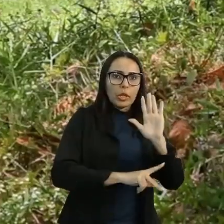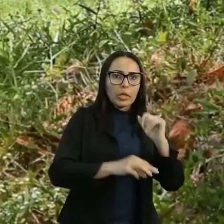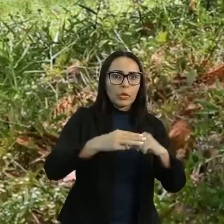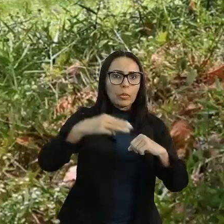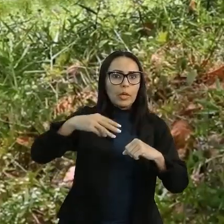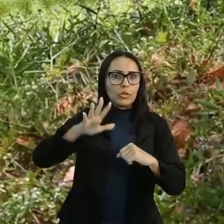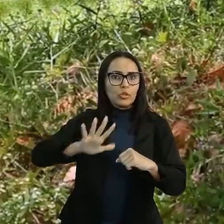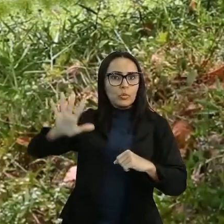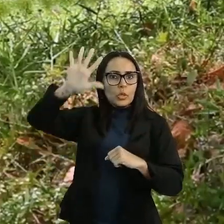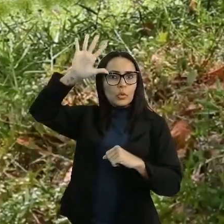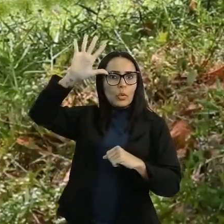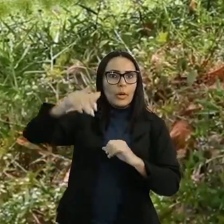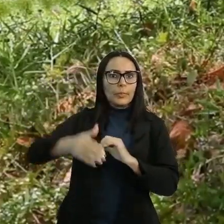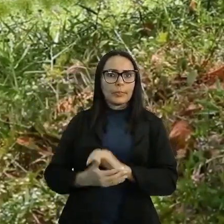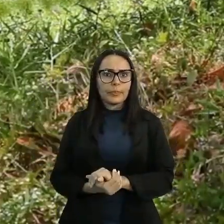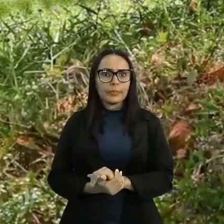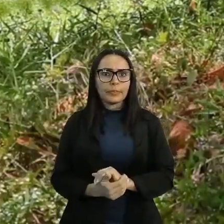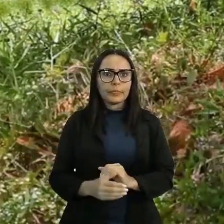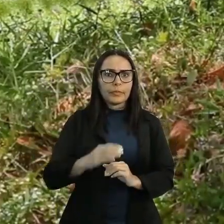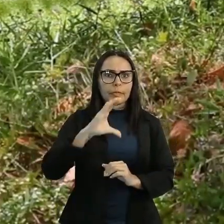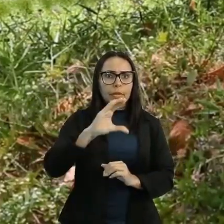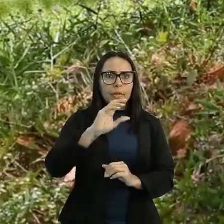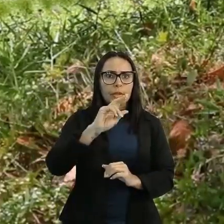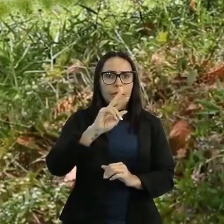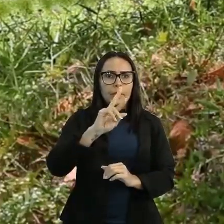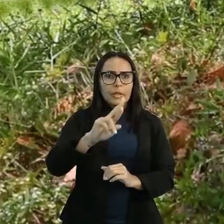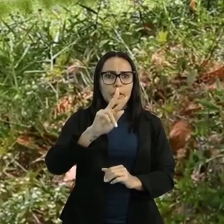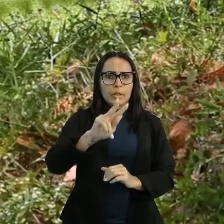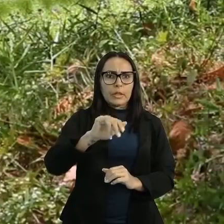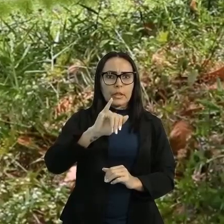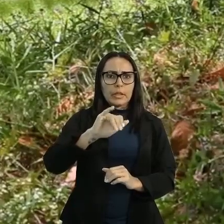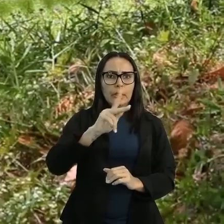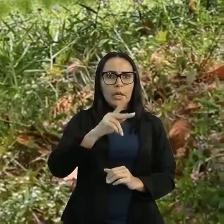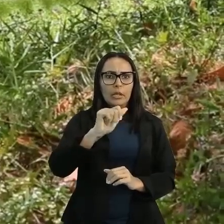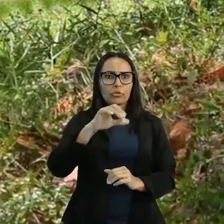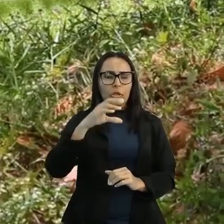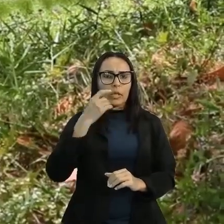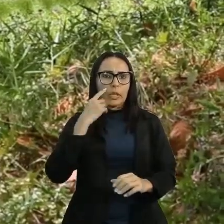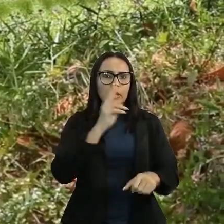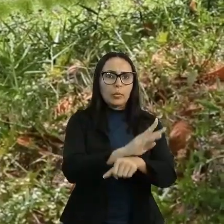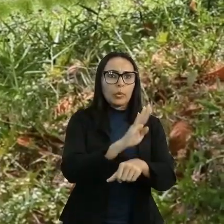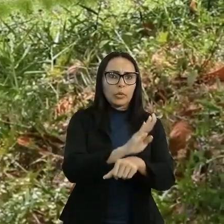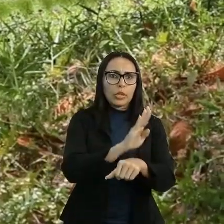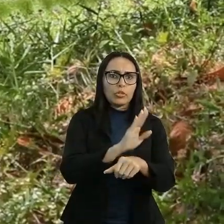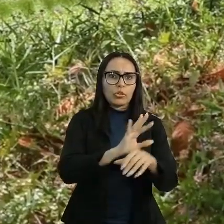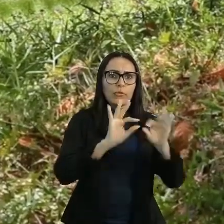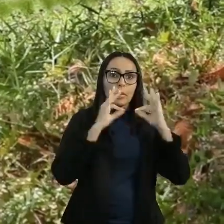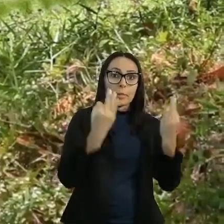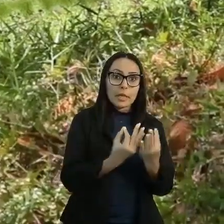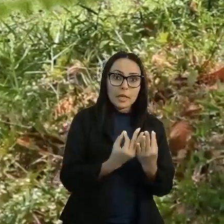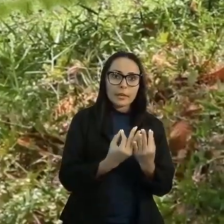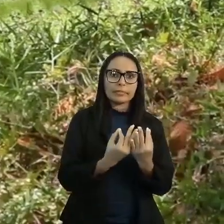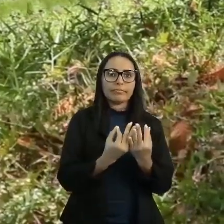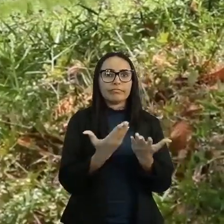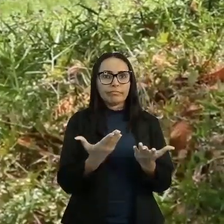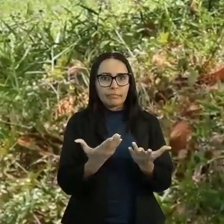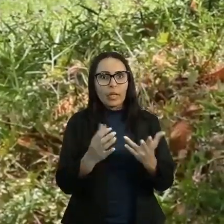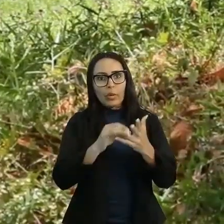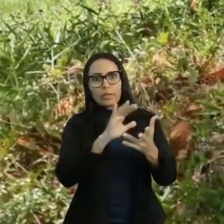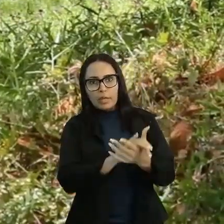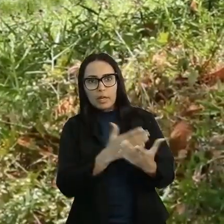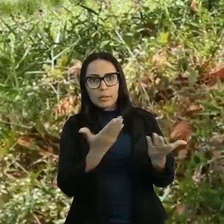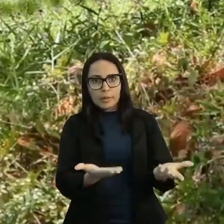apertava. Então eu identifiquei os meus e passei a regular eles para que eu pudesse ir me adaptando à minha